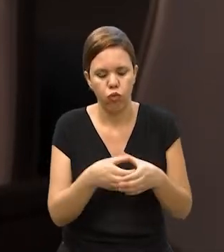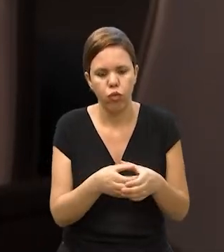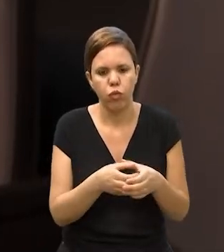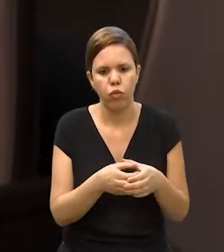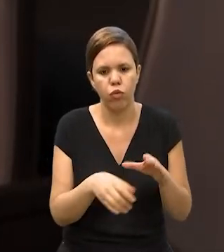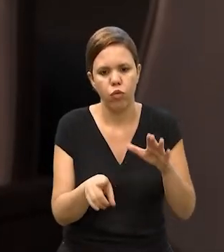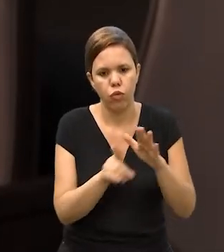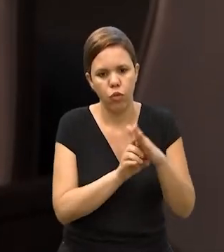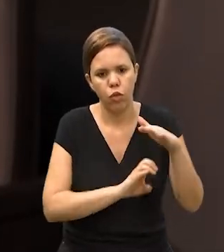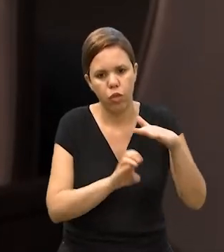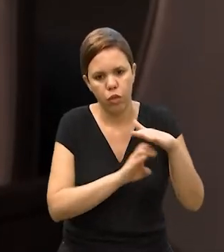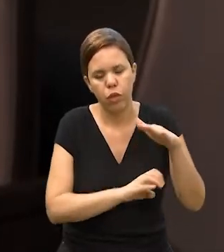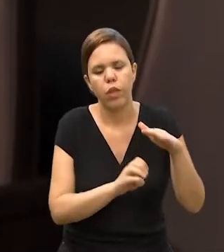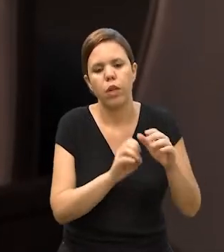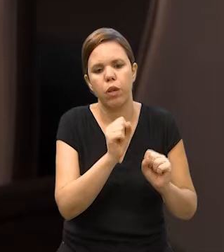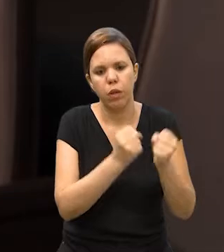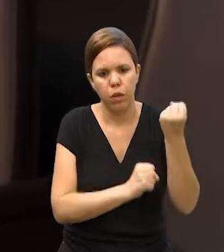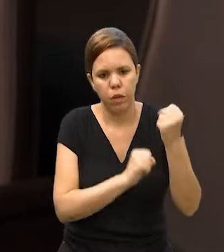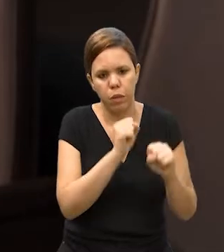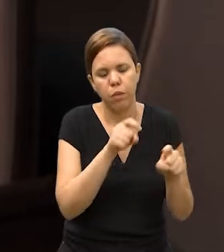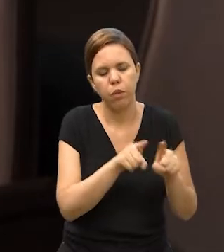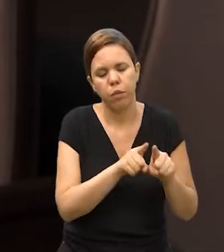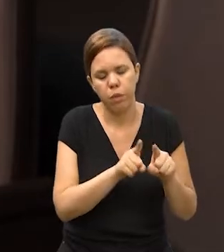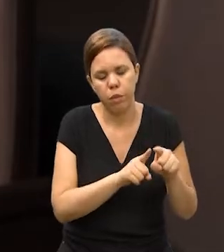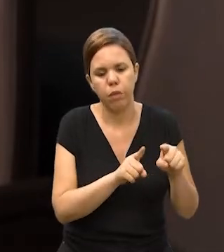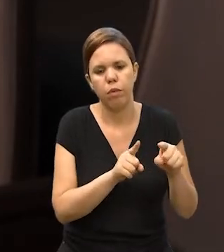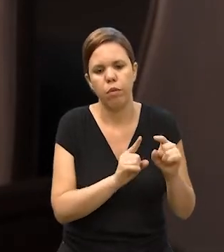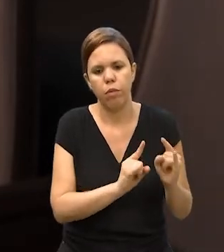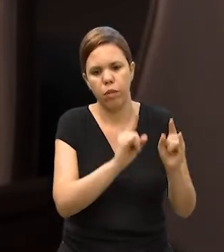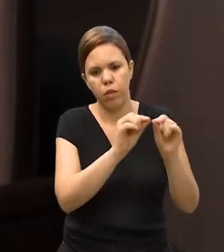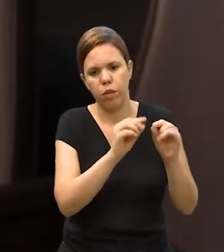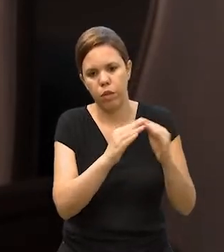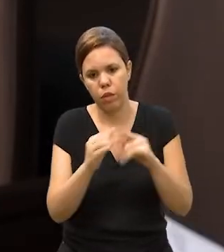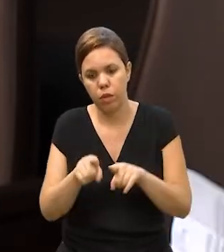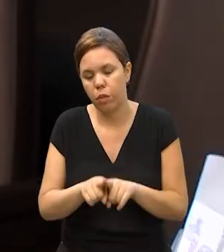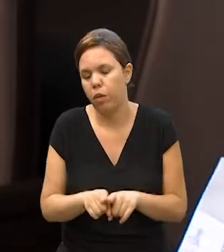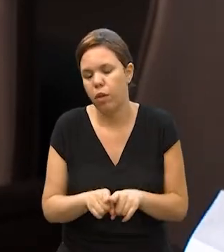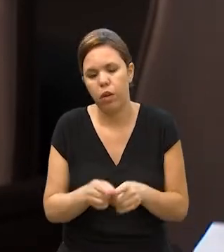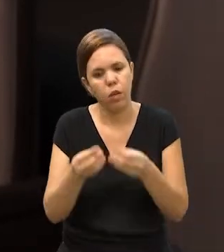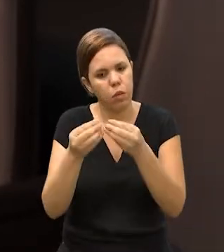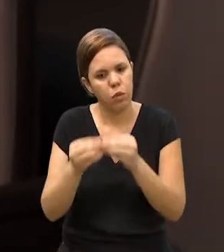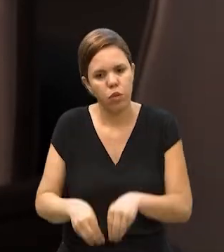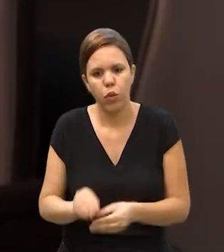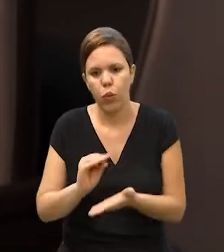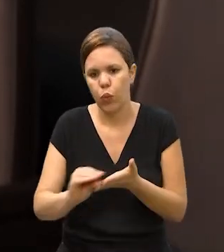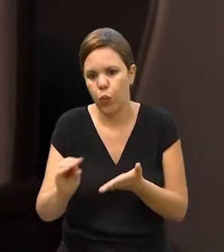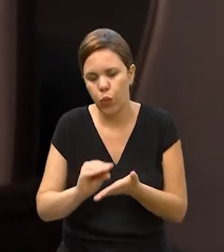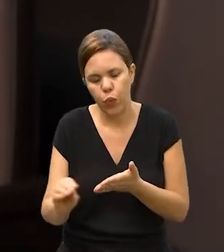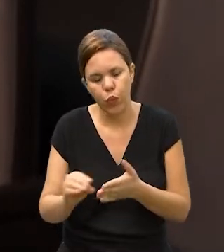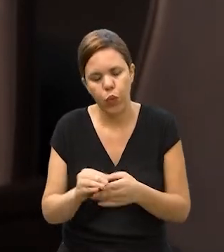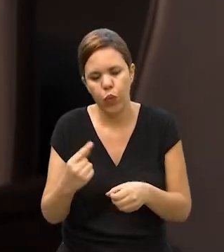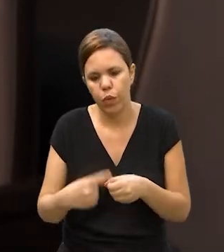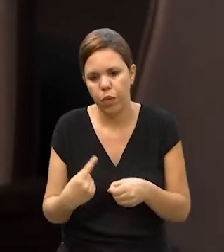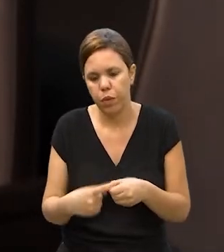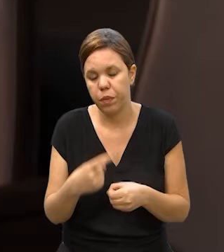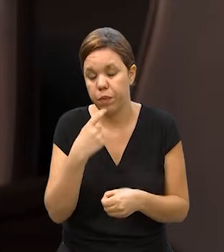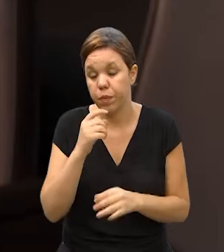então era um projeto bastante responsável, né, que obviamente não iria interferir na finança do município de Campinas, tá? Iria